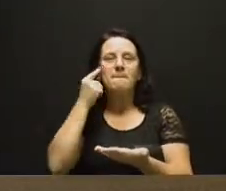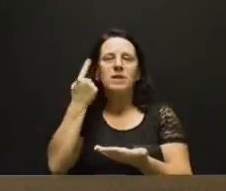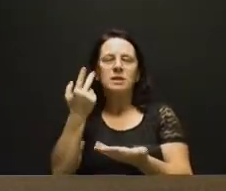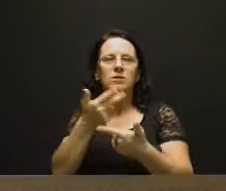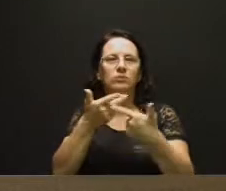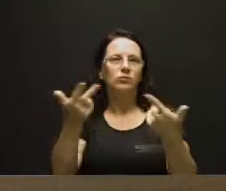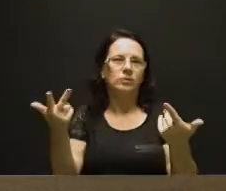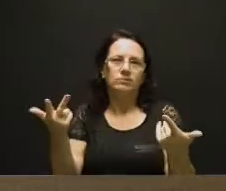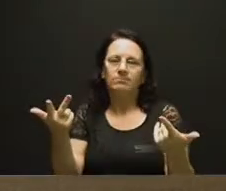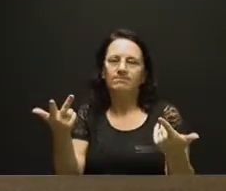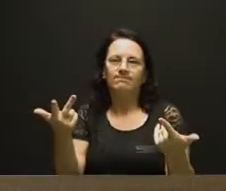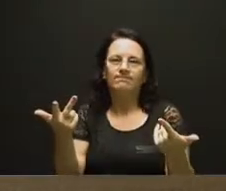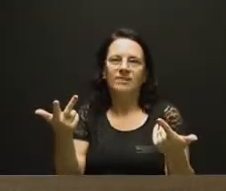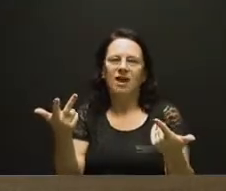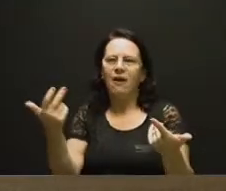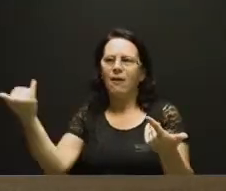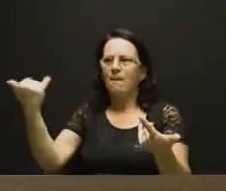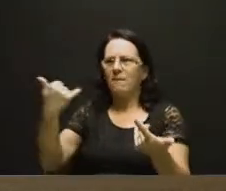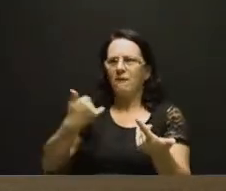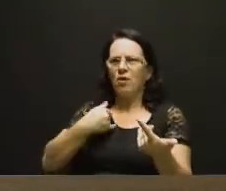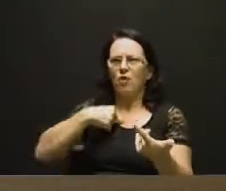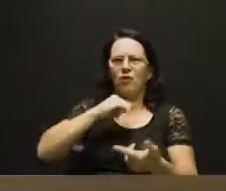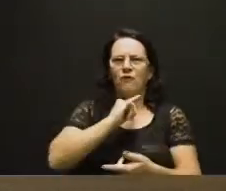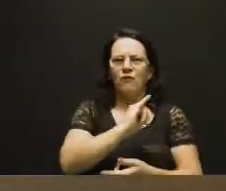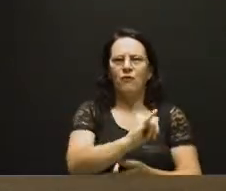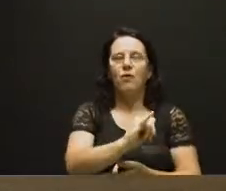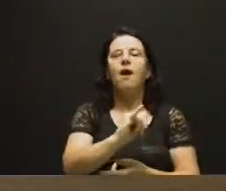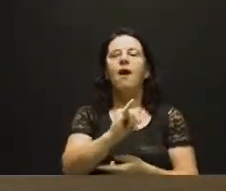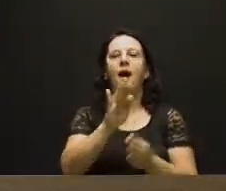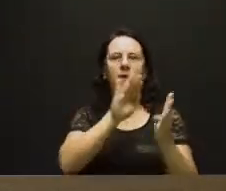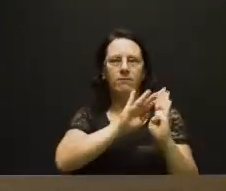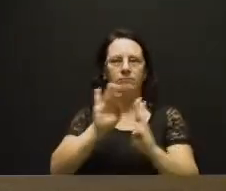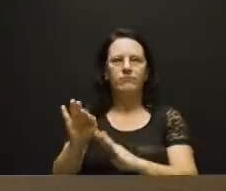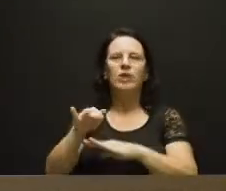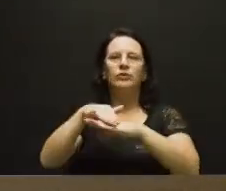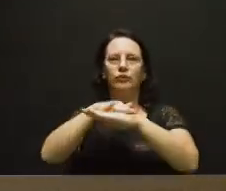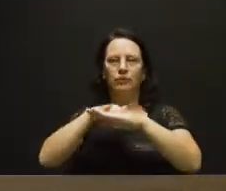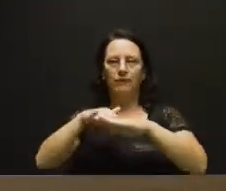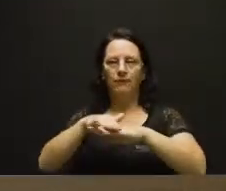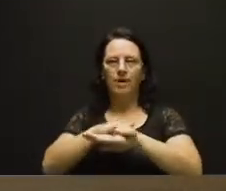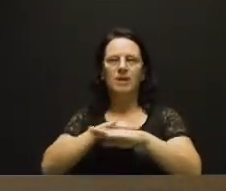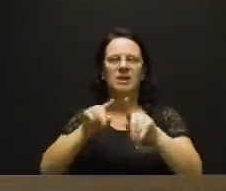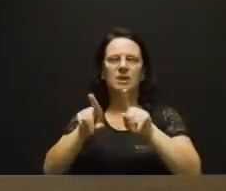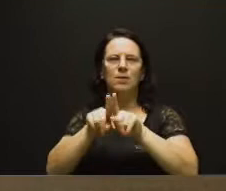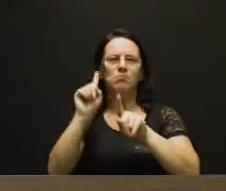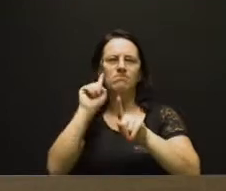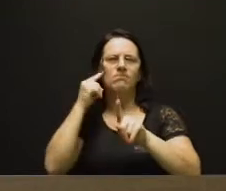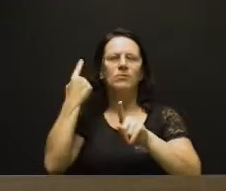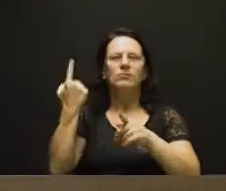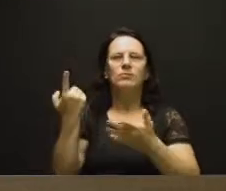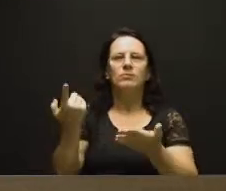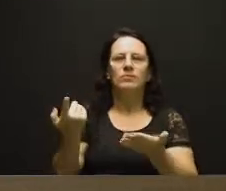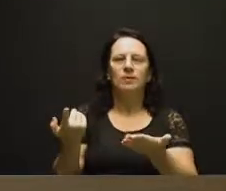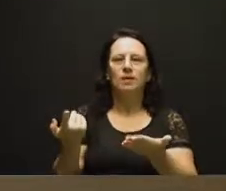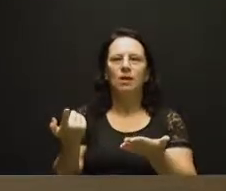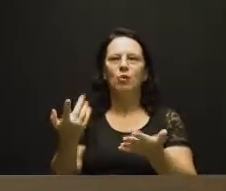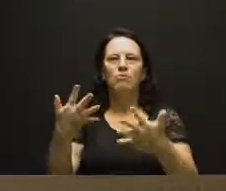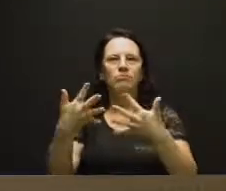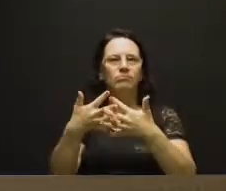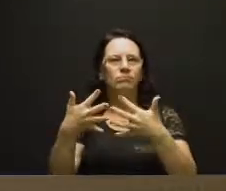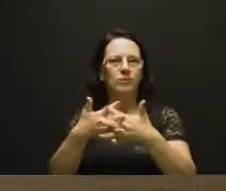relação a alguma coisa que alguém falou pra ela se a gente orienta nesse sentido também para não criar uma uma